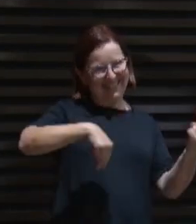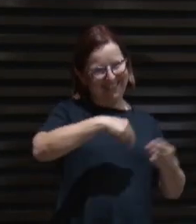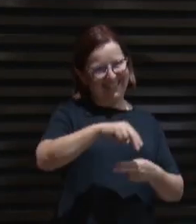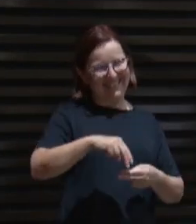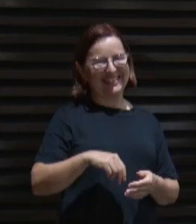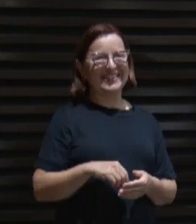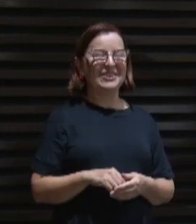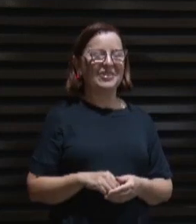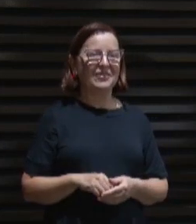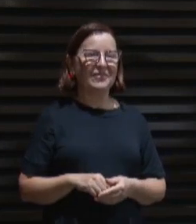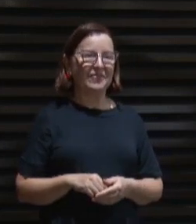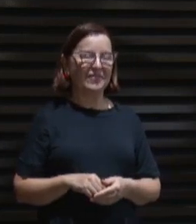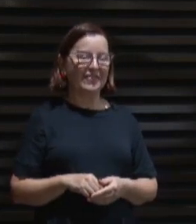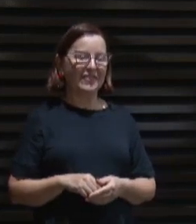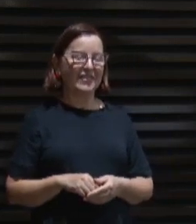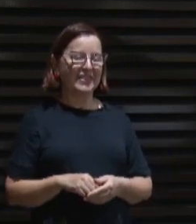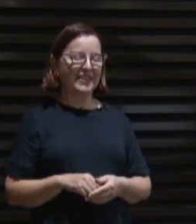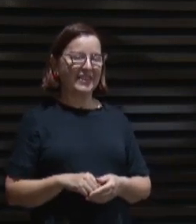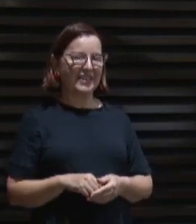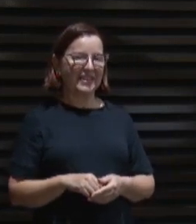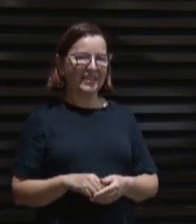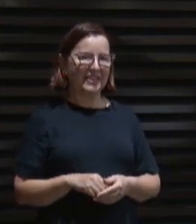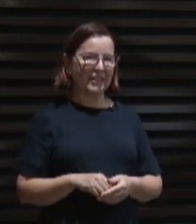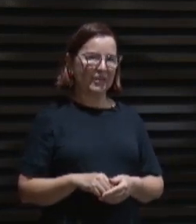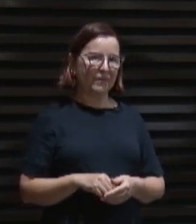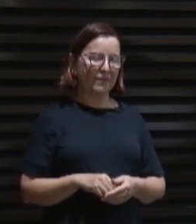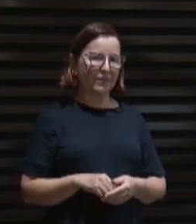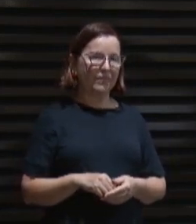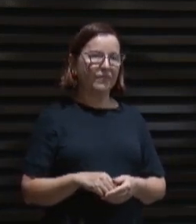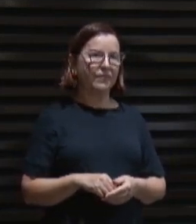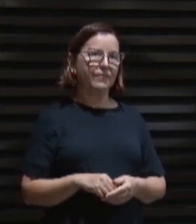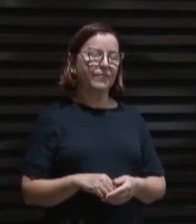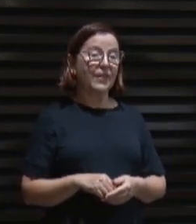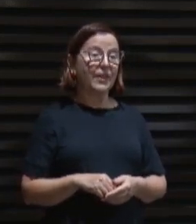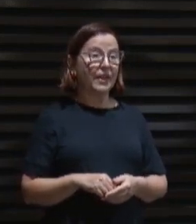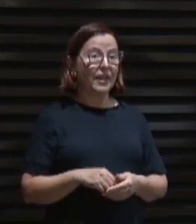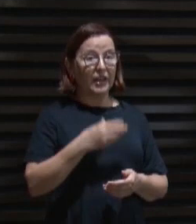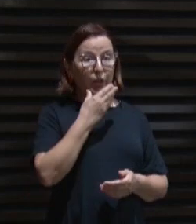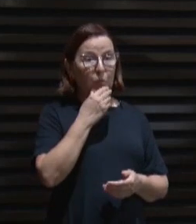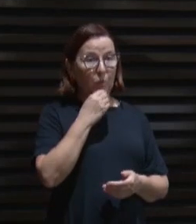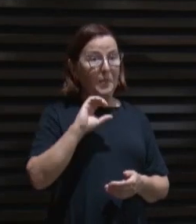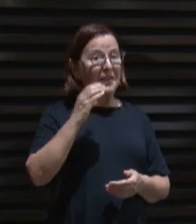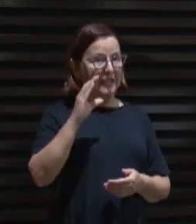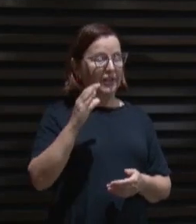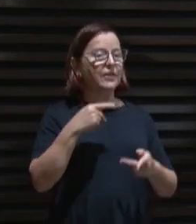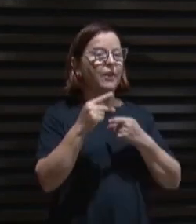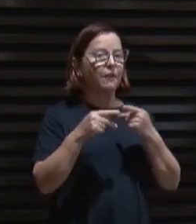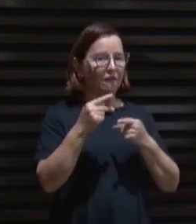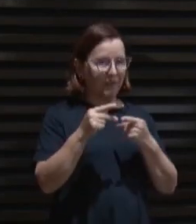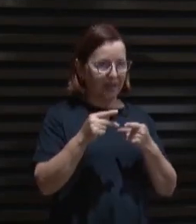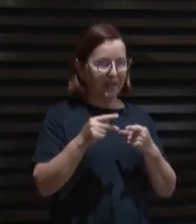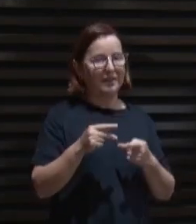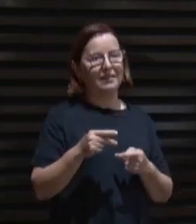Esse era o raciocínio de um cientista. E eu concordo com ele em gênero,